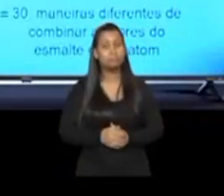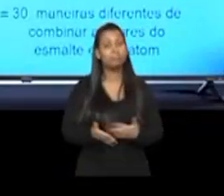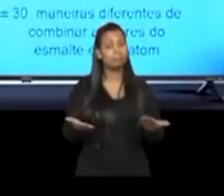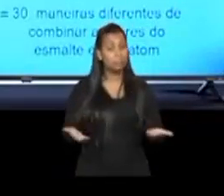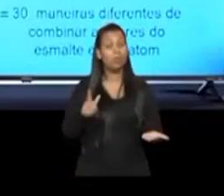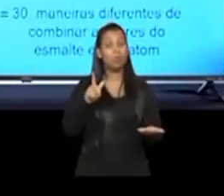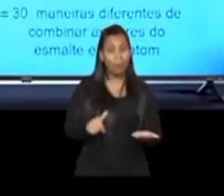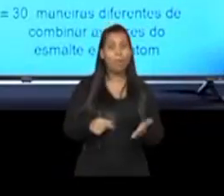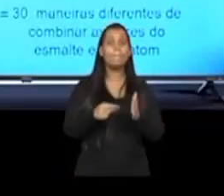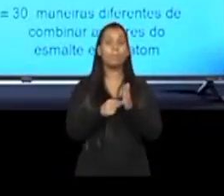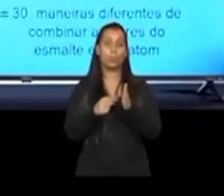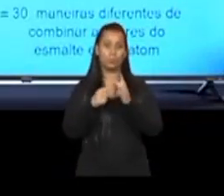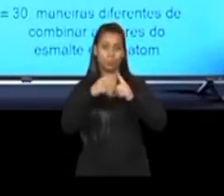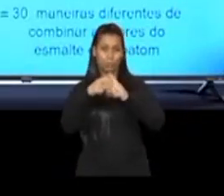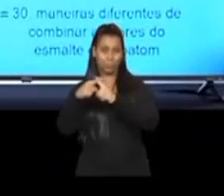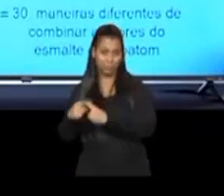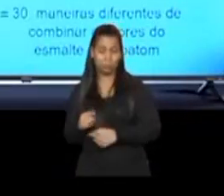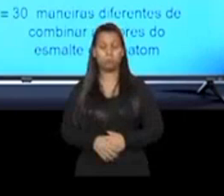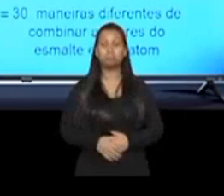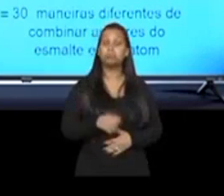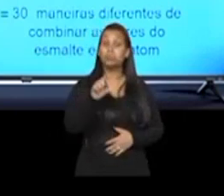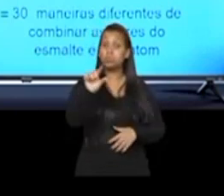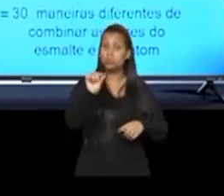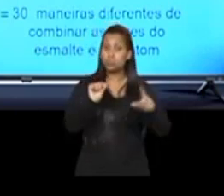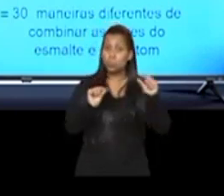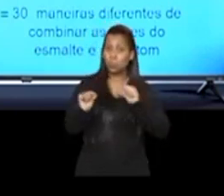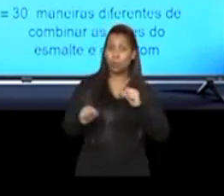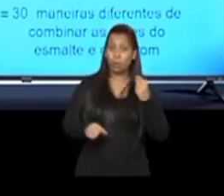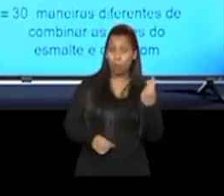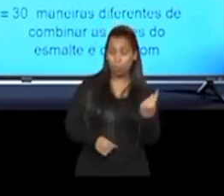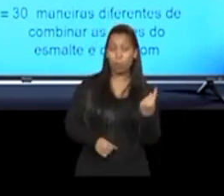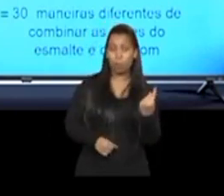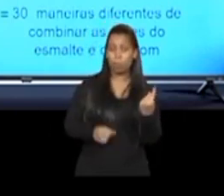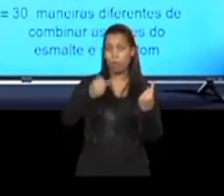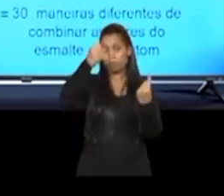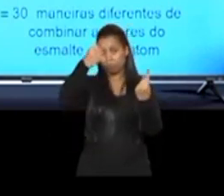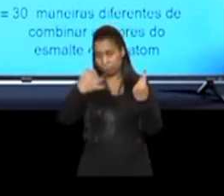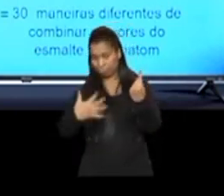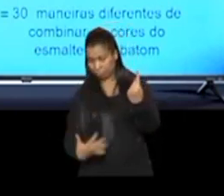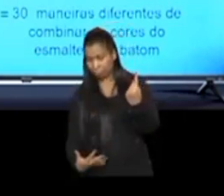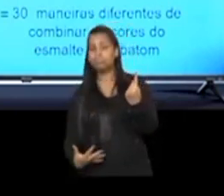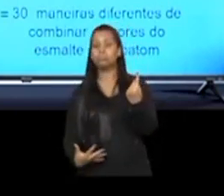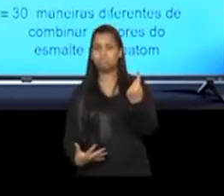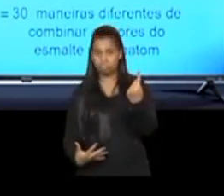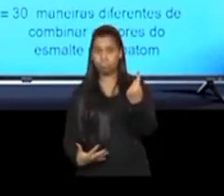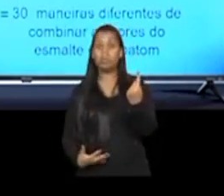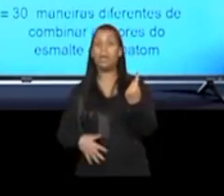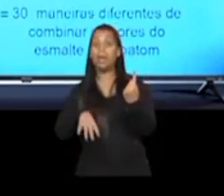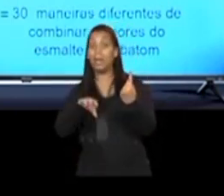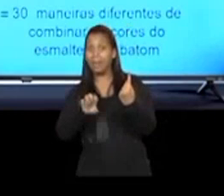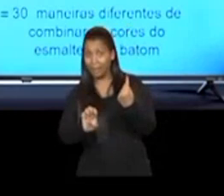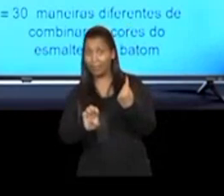princípio multiplicativo. Toda vez que nós temos que escolher uma entre várias e uma